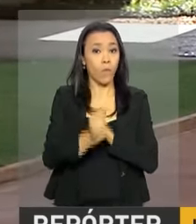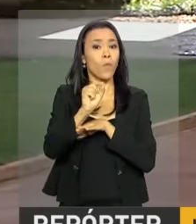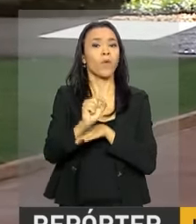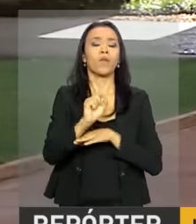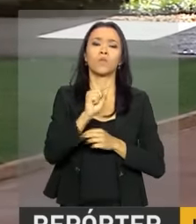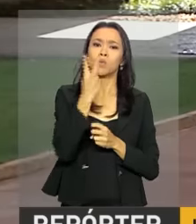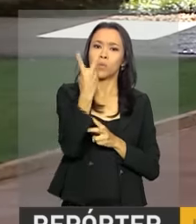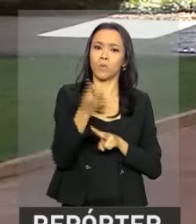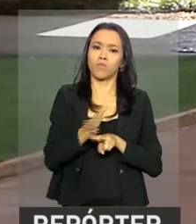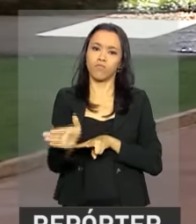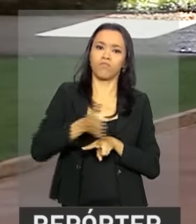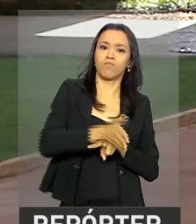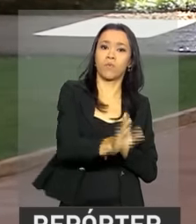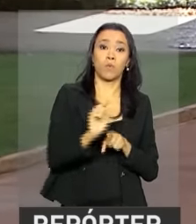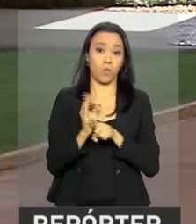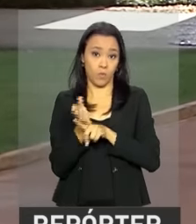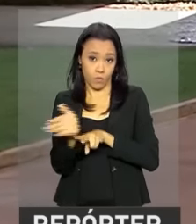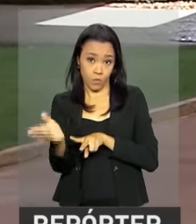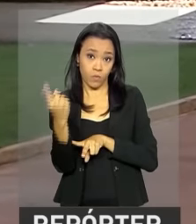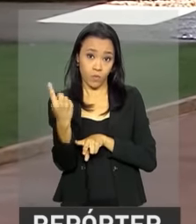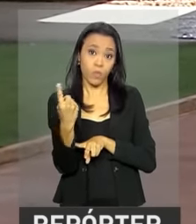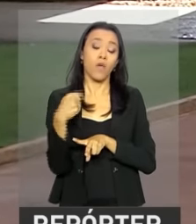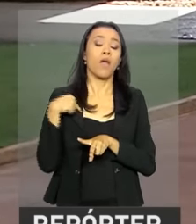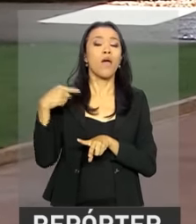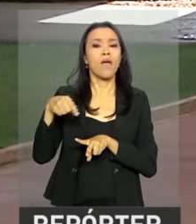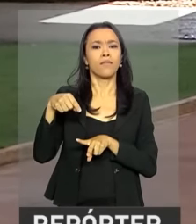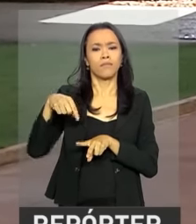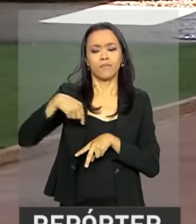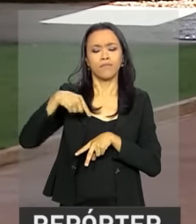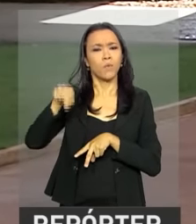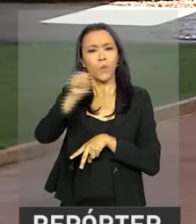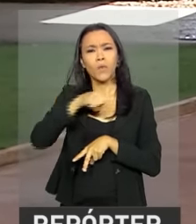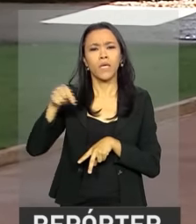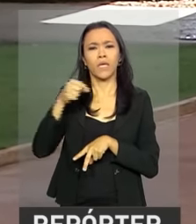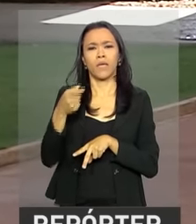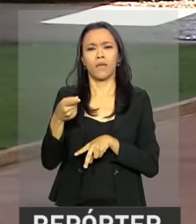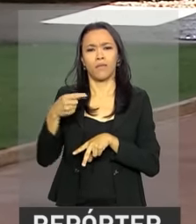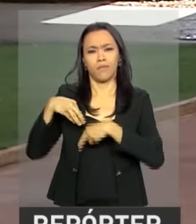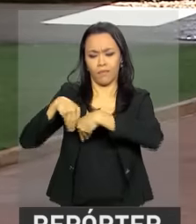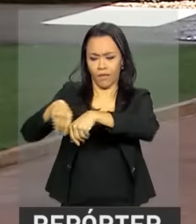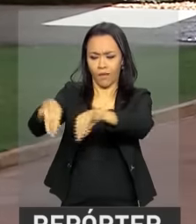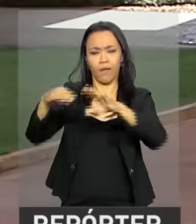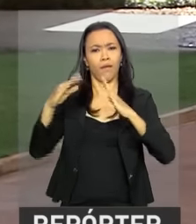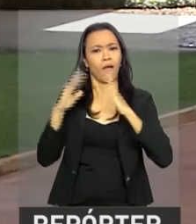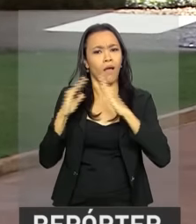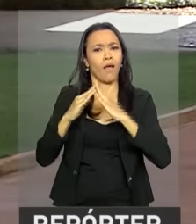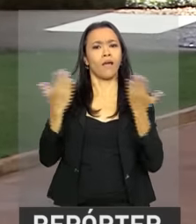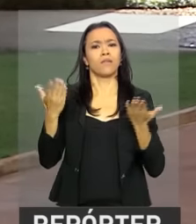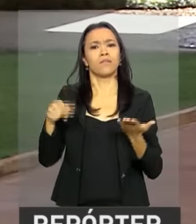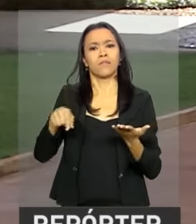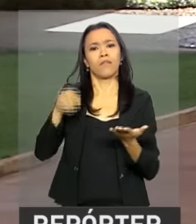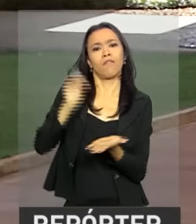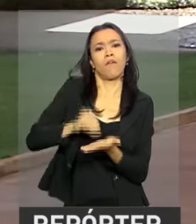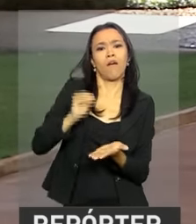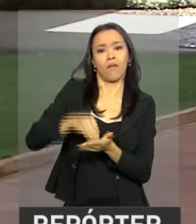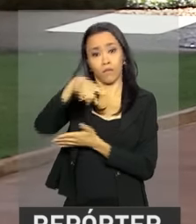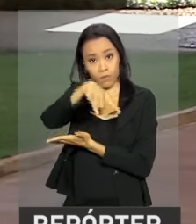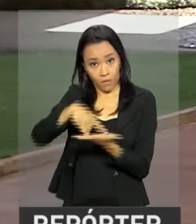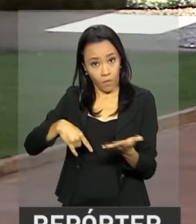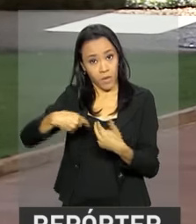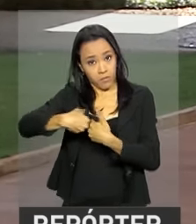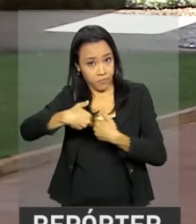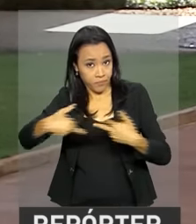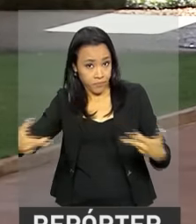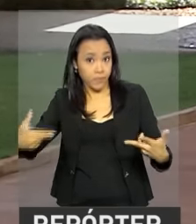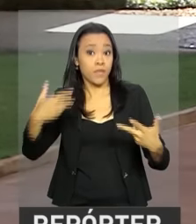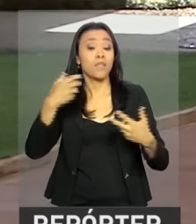frente o governo quer promover então a regularização de Imóveis casas propriedades residenciais